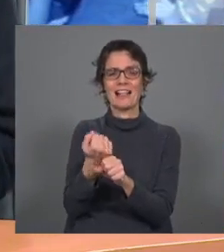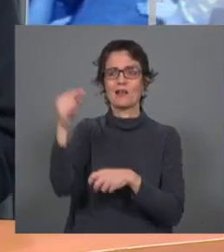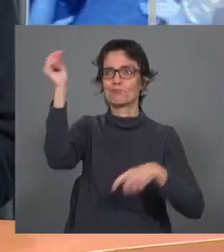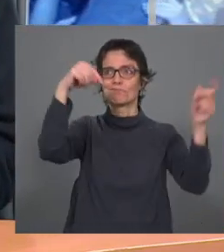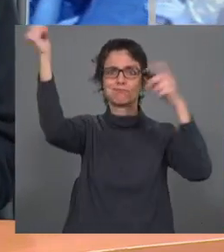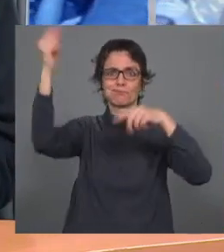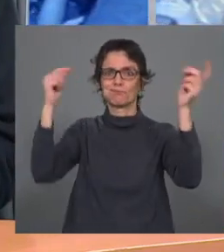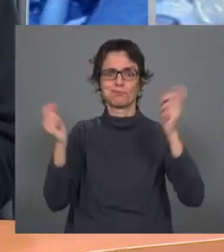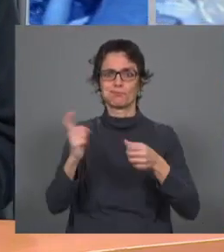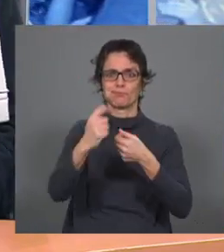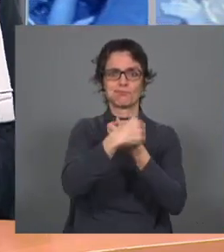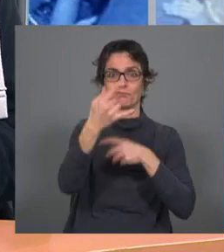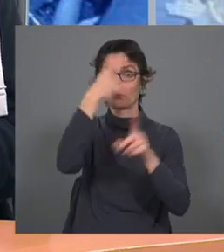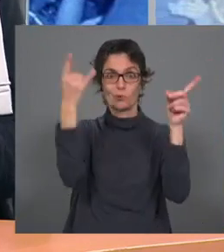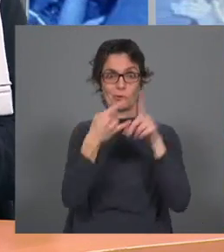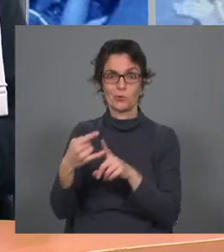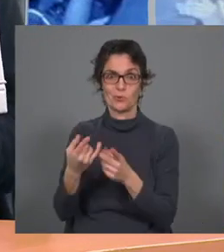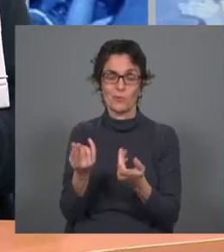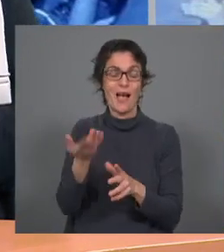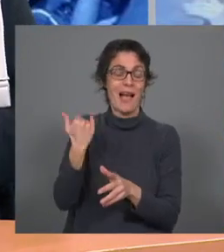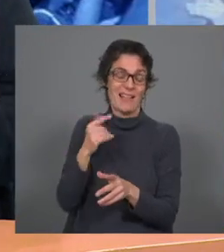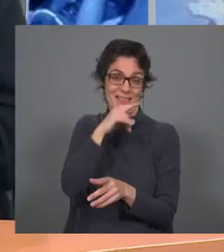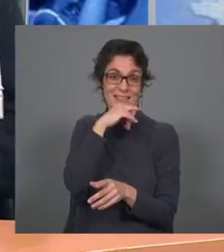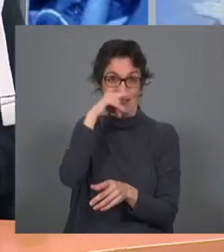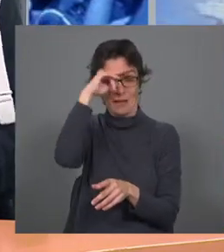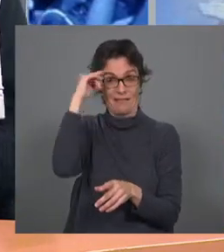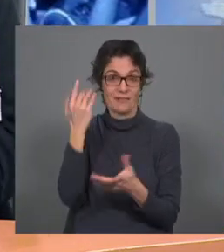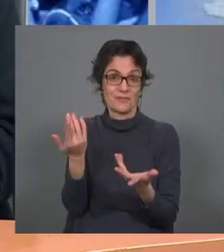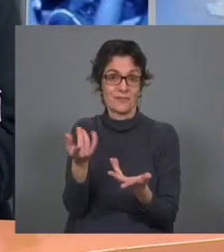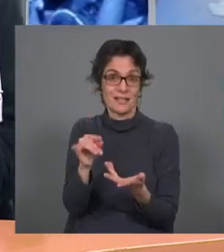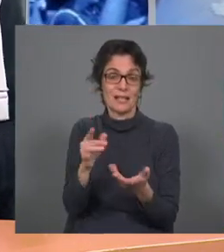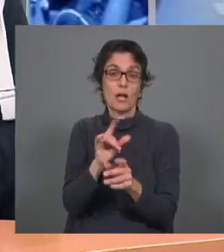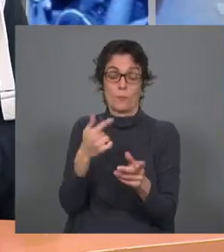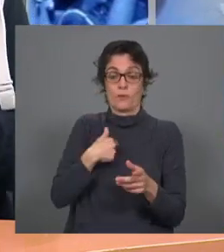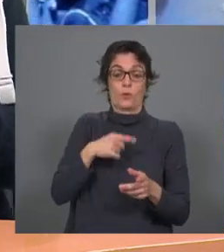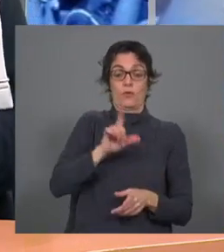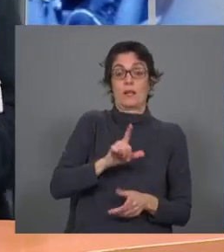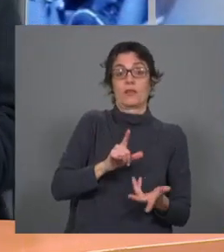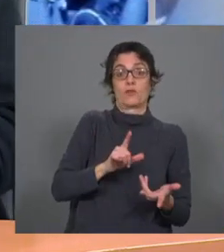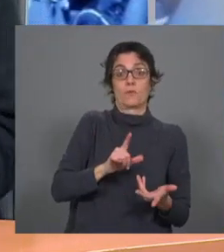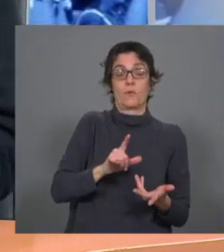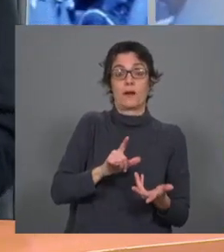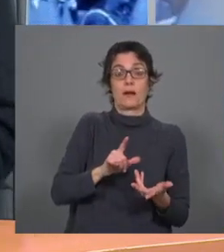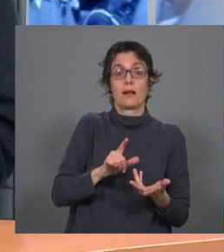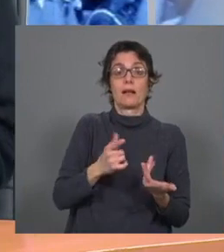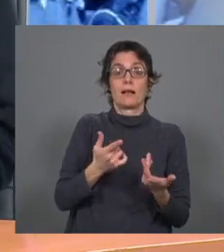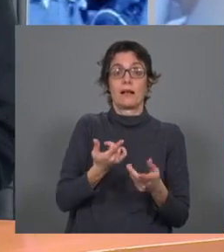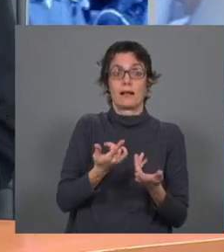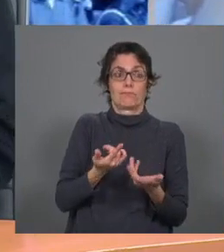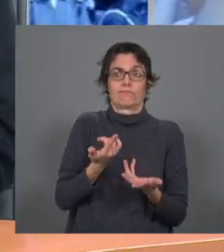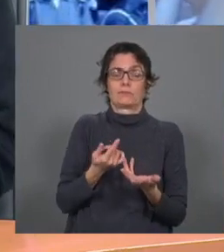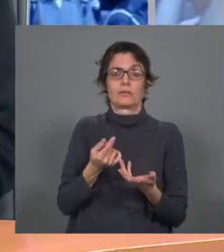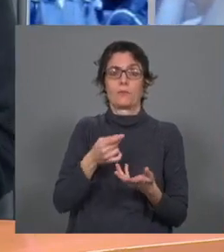acabar por entrar. Antes era mais difícil, eu, por exemplo, sendo daqui da zona de Lisboa, ir tão frequentemente a uma atividade em